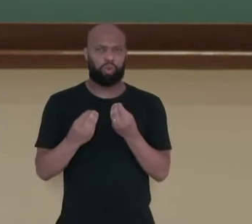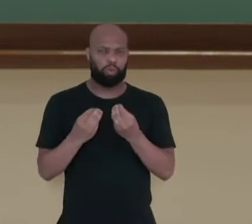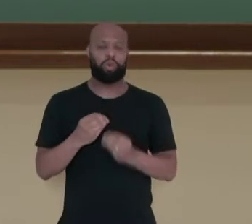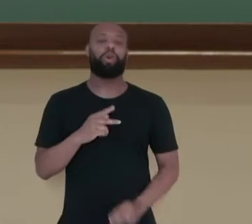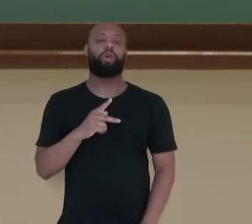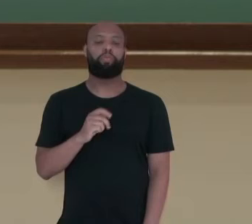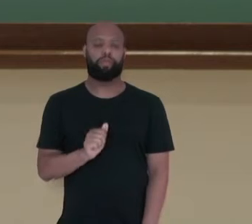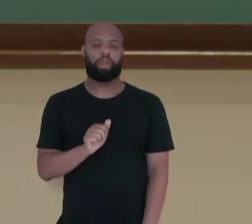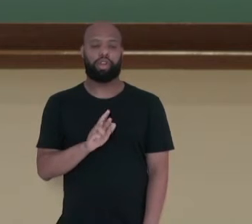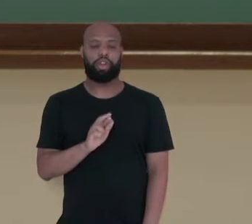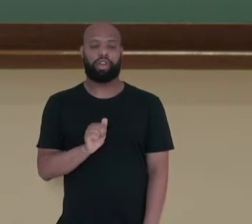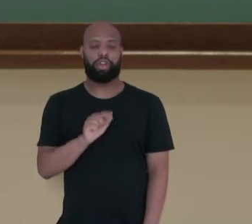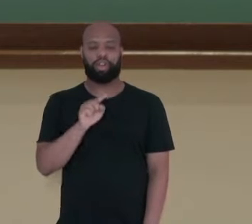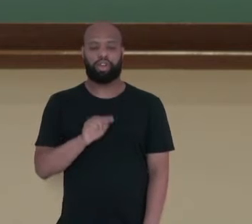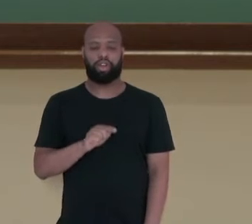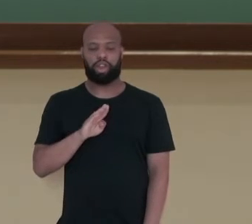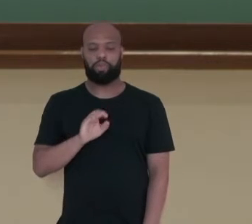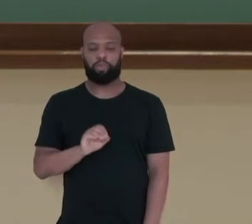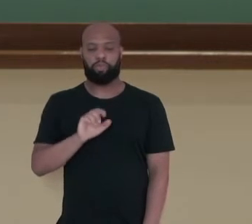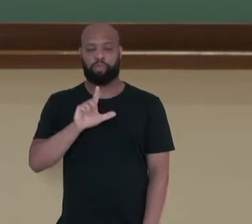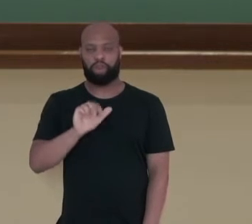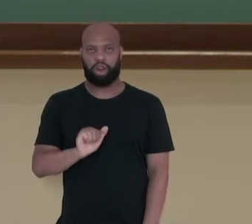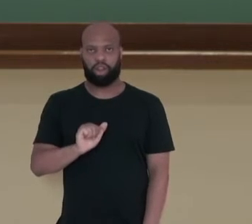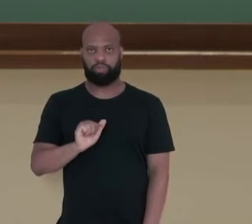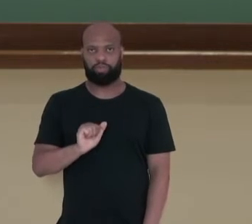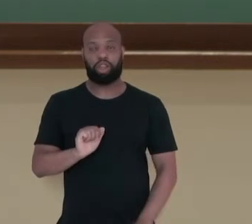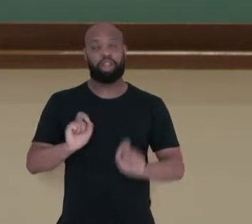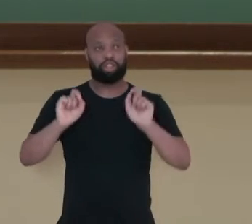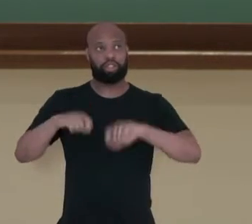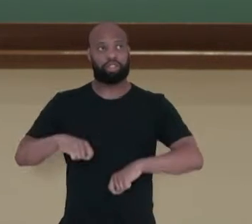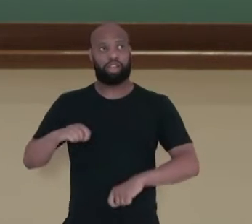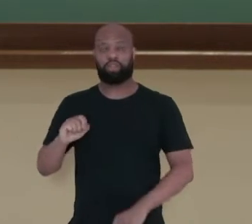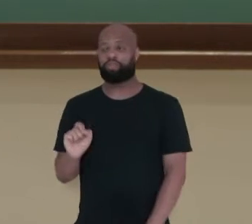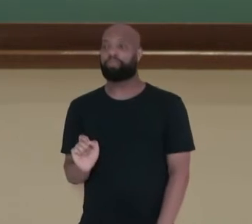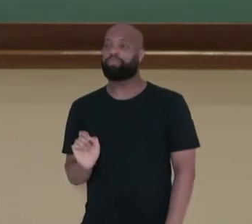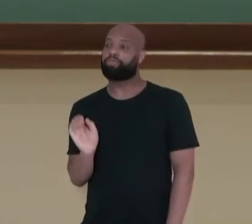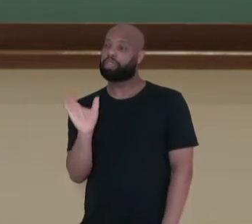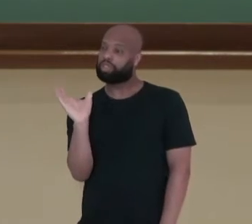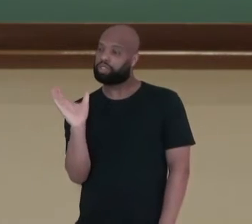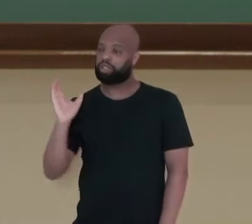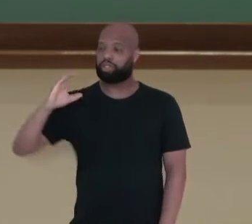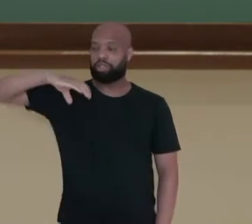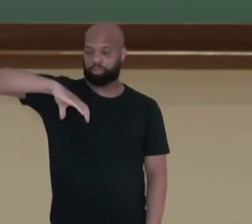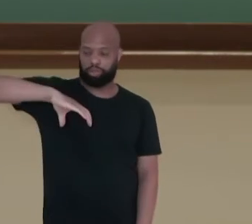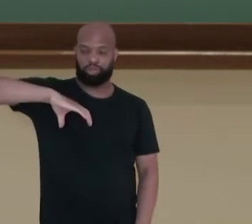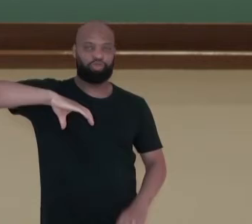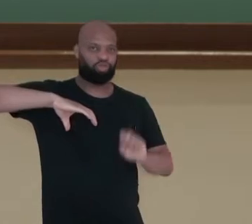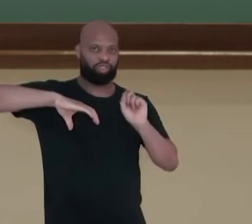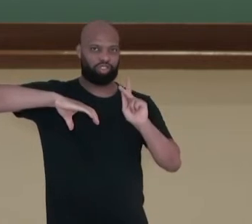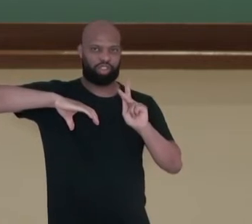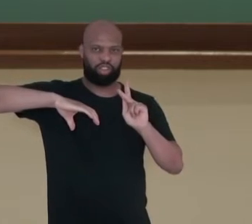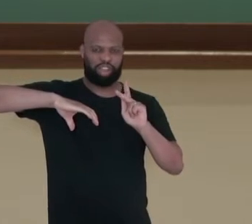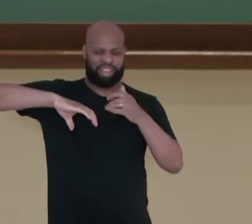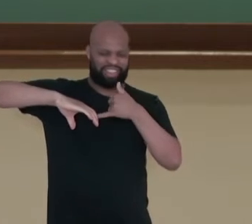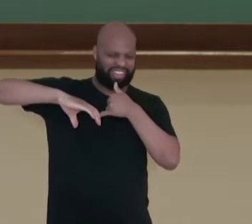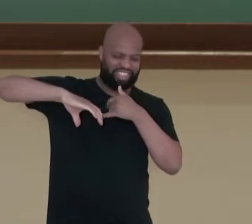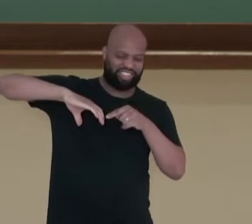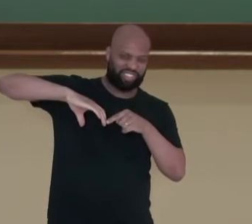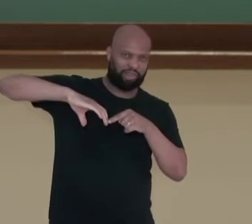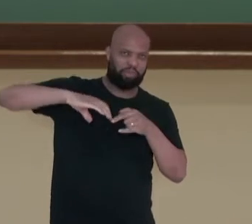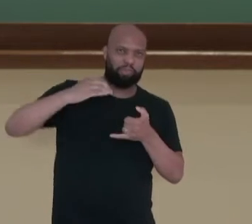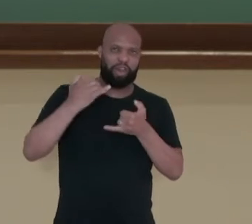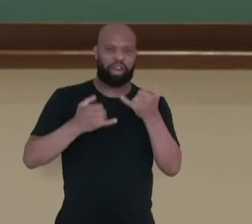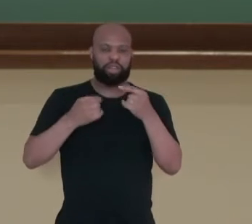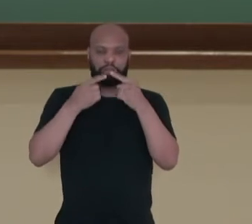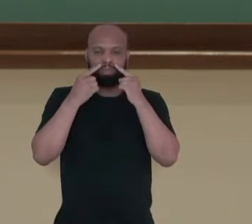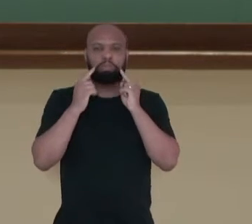para cima, feliz, ou voltada para baixo, triste, ok? Associa aí com alguma coisa, que é